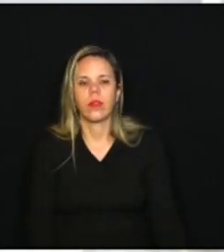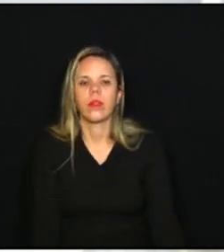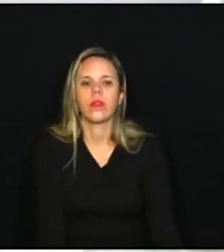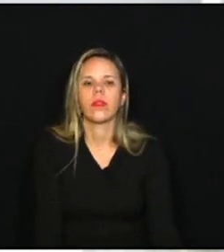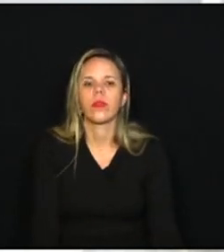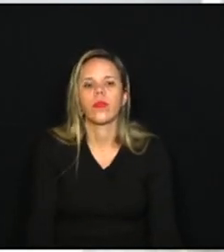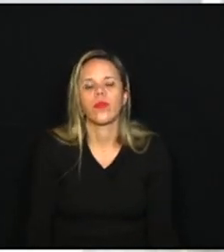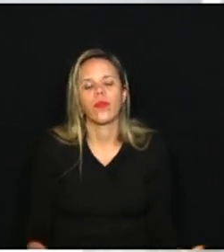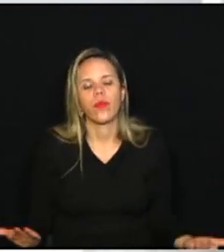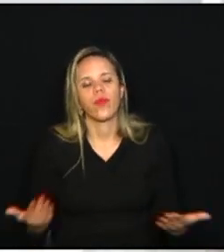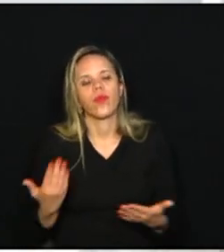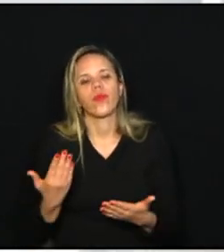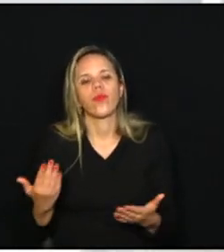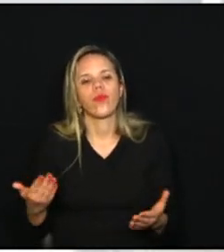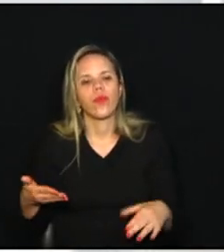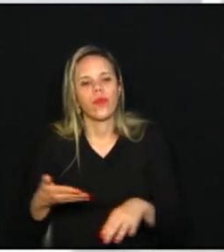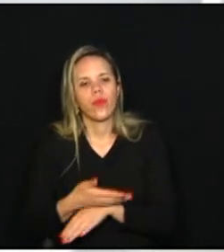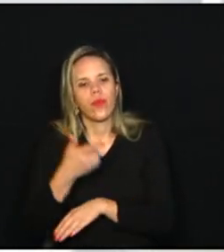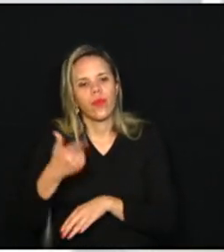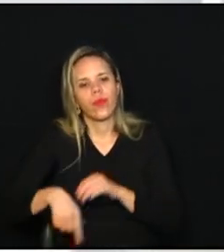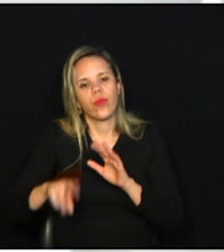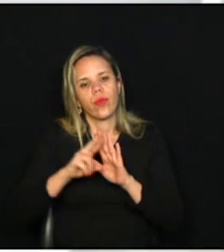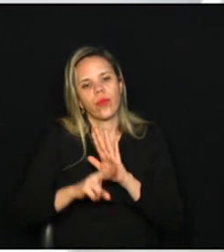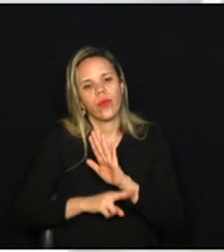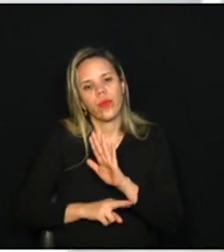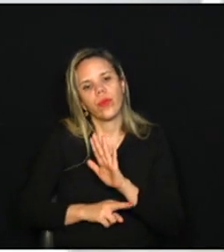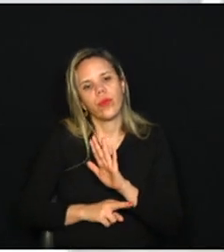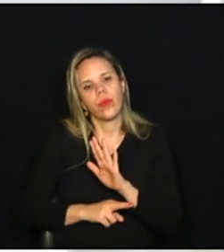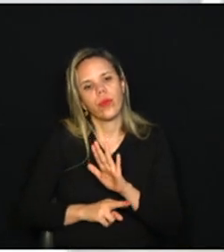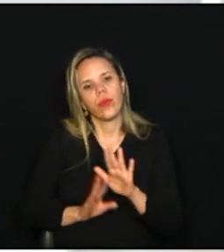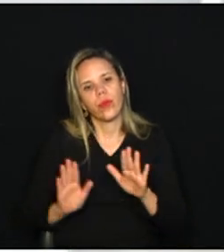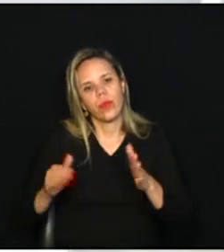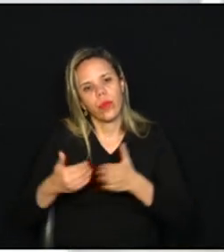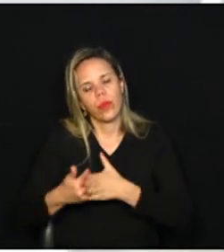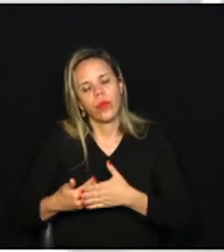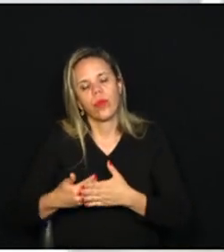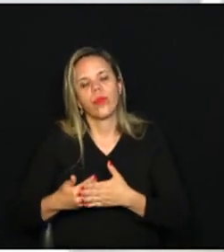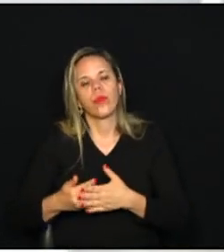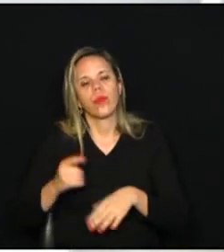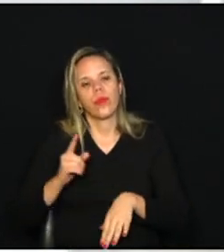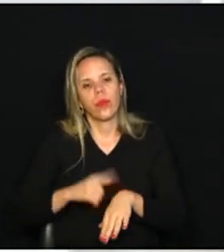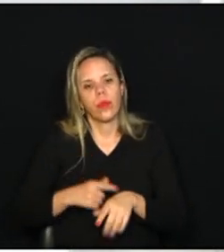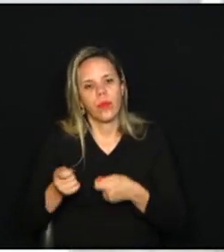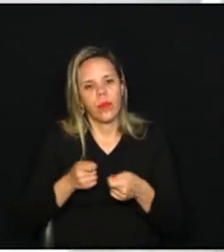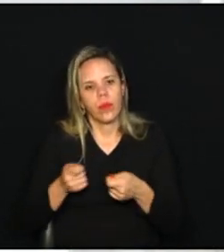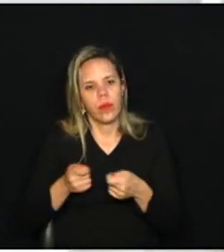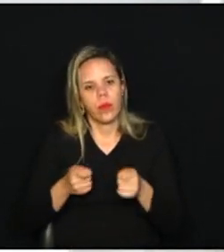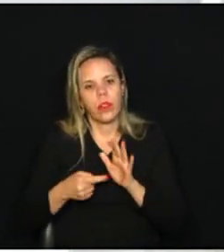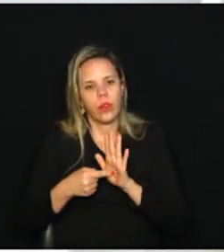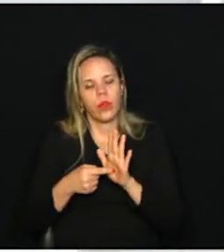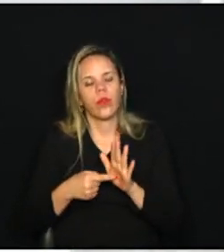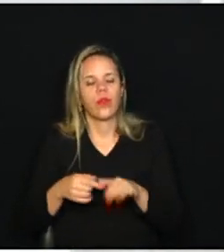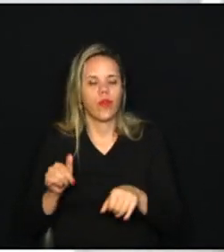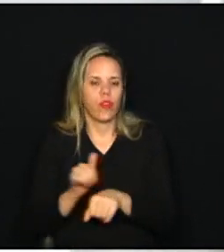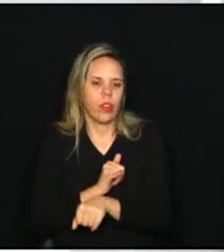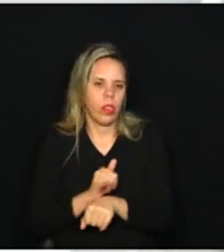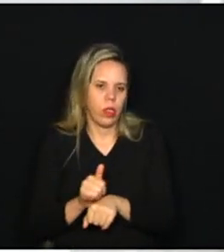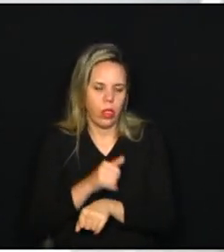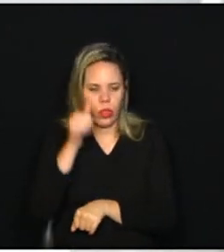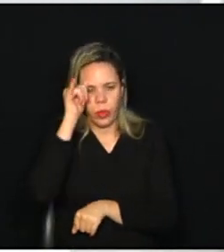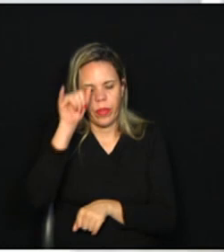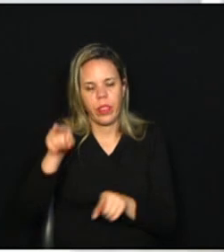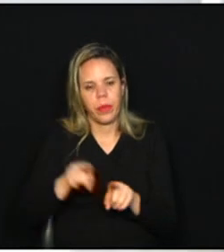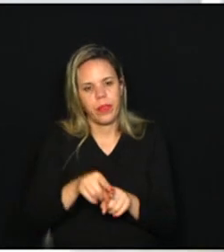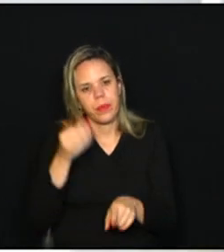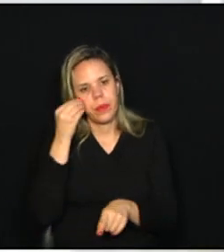passa a vigorar mais uma medida aí de toque de recolher, tudo vindo dos indicadores. Testar